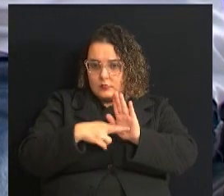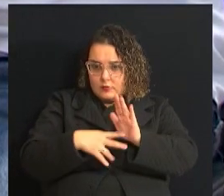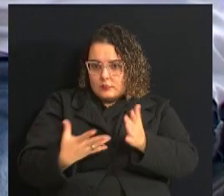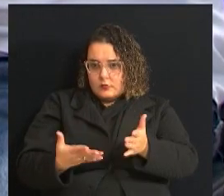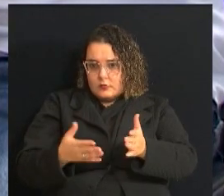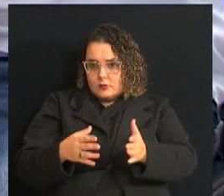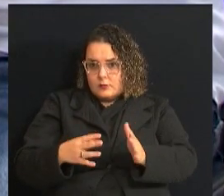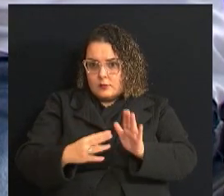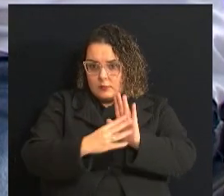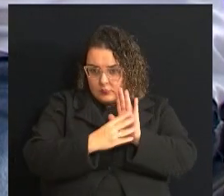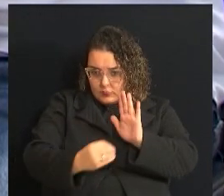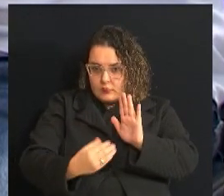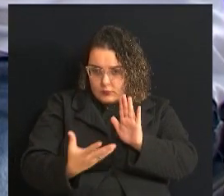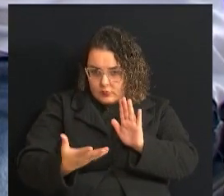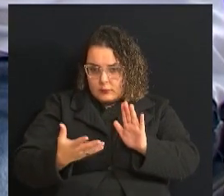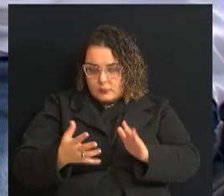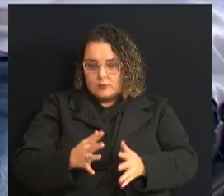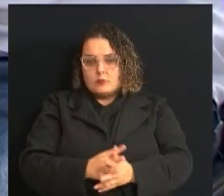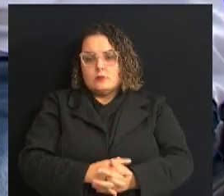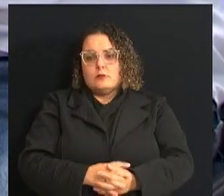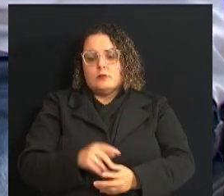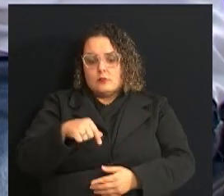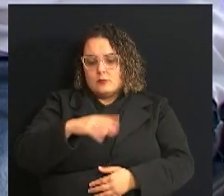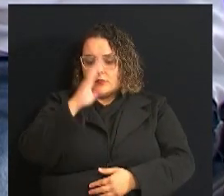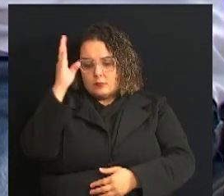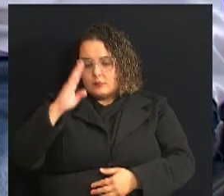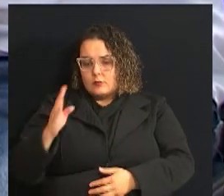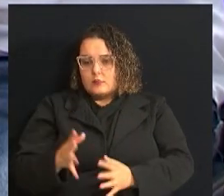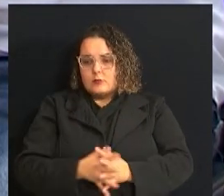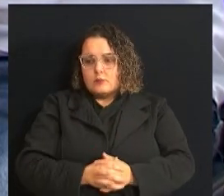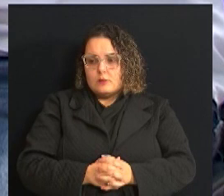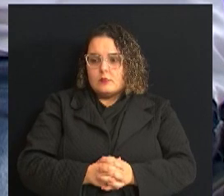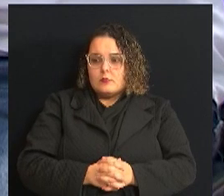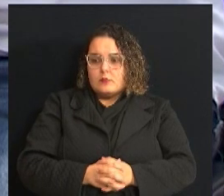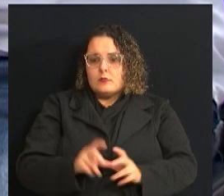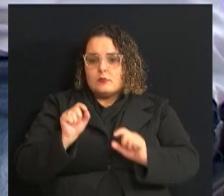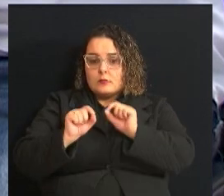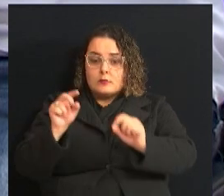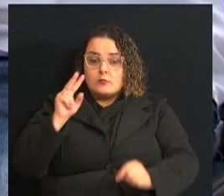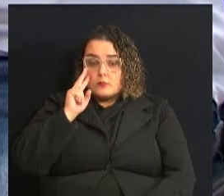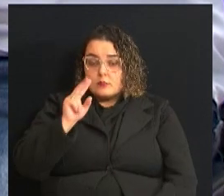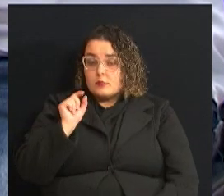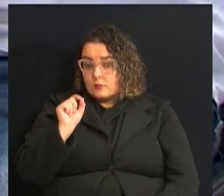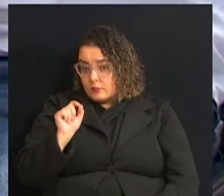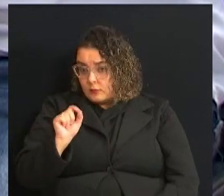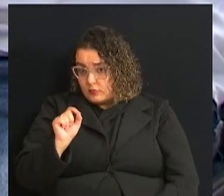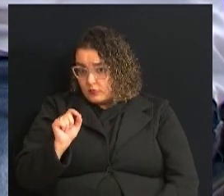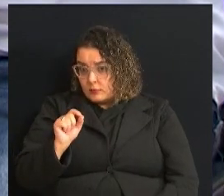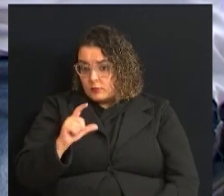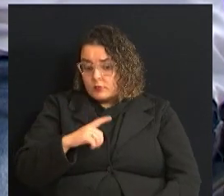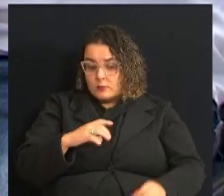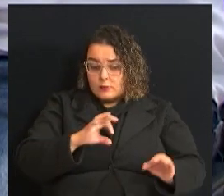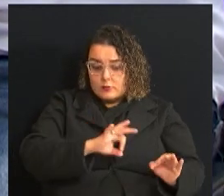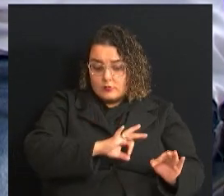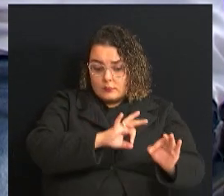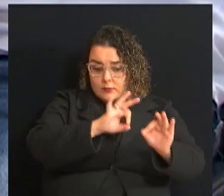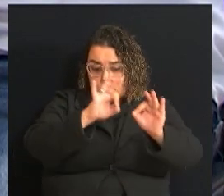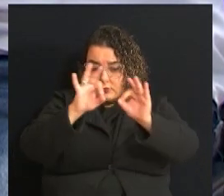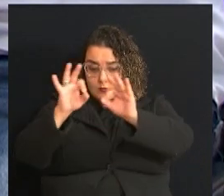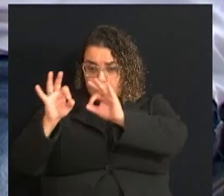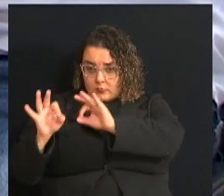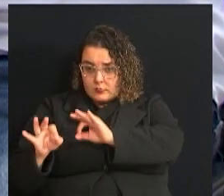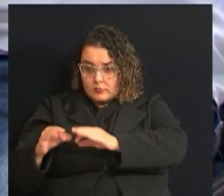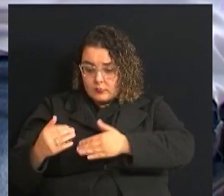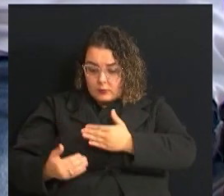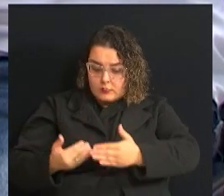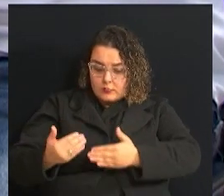que chamam de modalidade aqui no Brasil, o que a gente vê é que eles têm acompanhado um